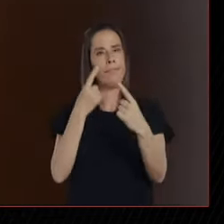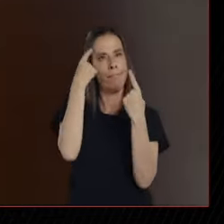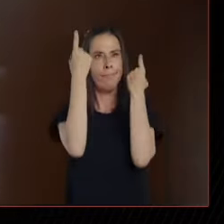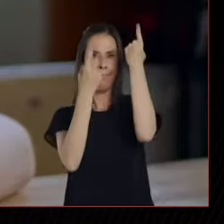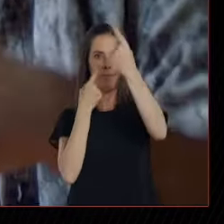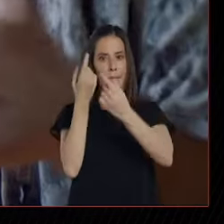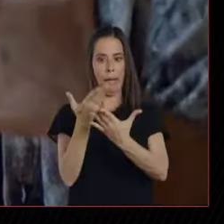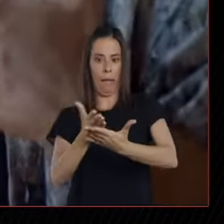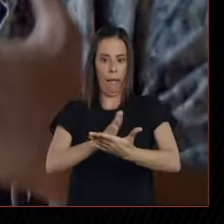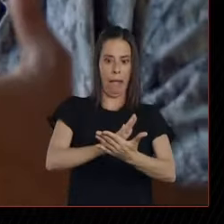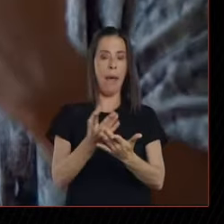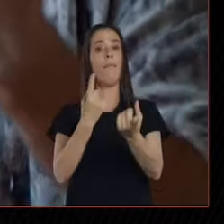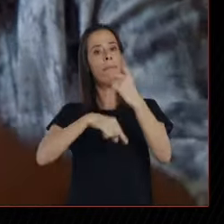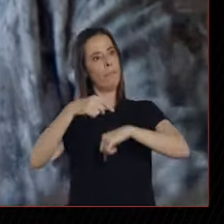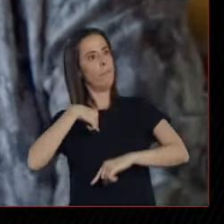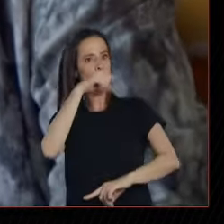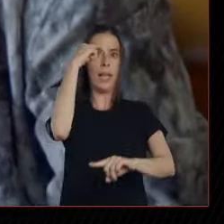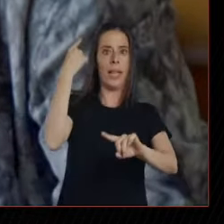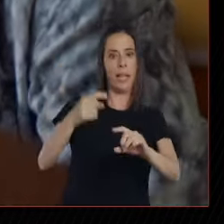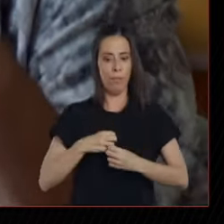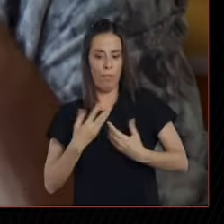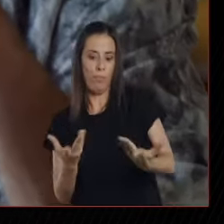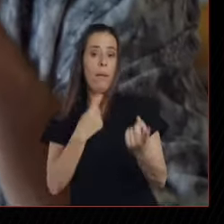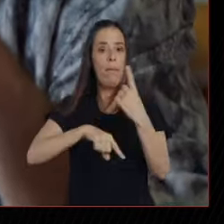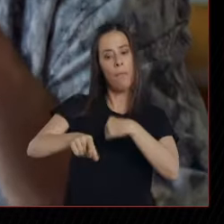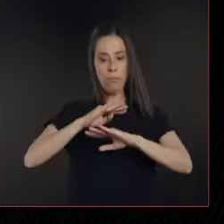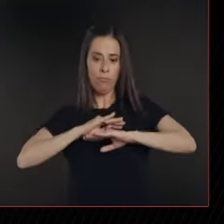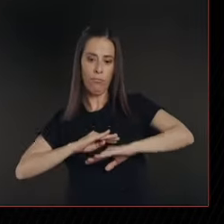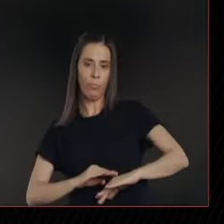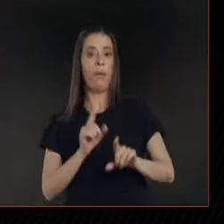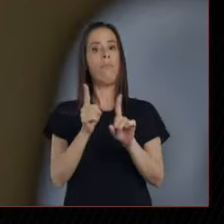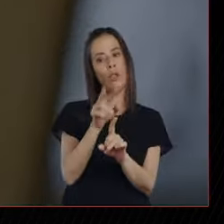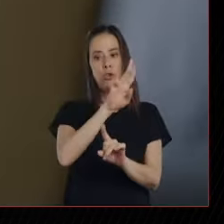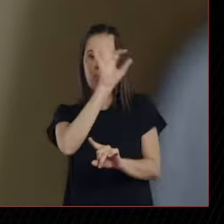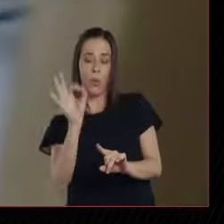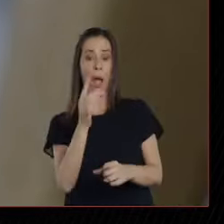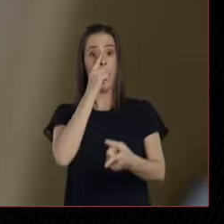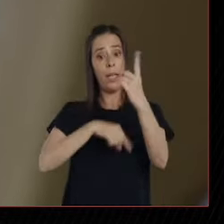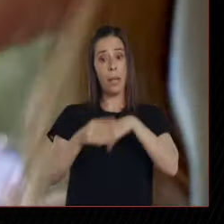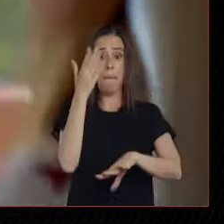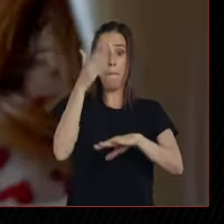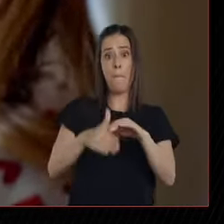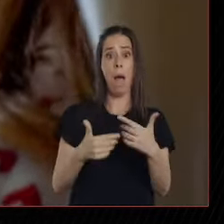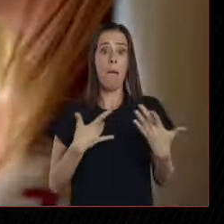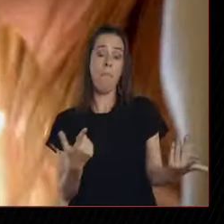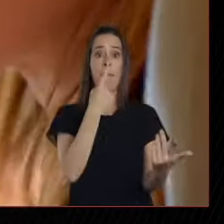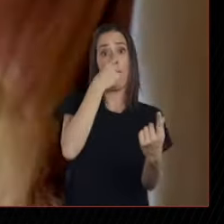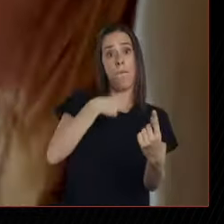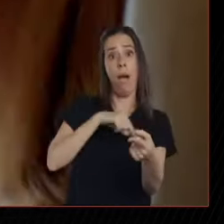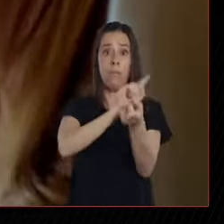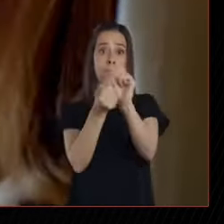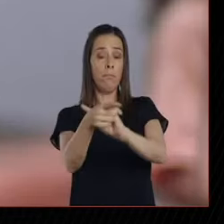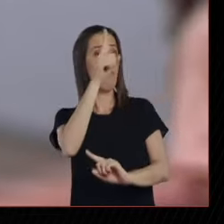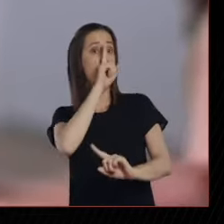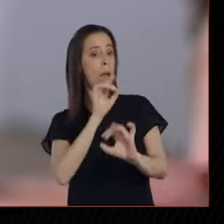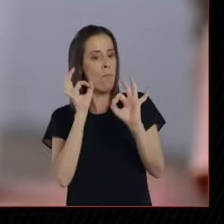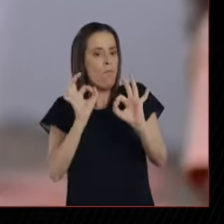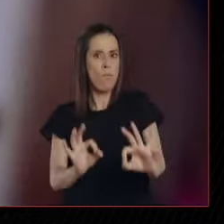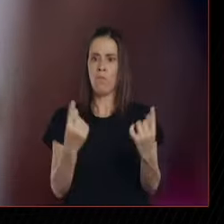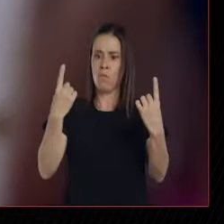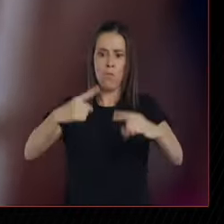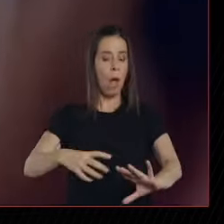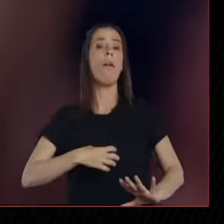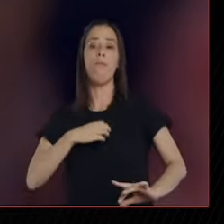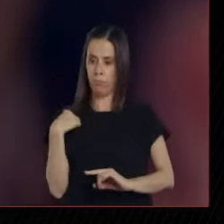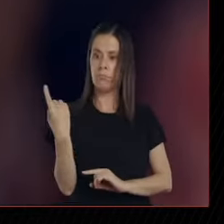nos pensamentos. Até para mim é difícil falar, mas falar alivia. Um X% e se eu por momentos estiver a errar, lembra-te que no fundo são só